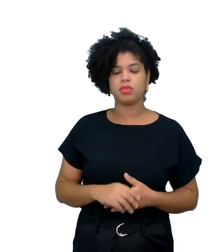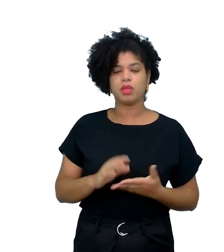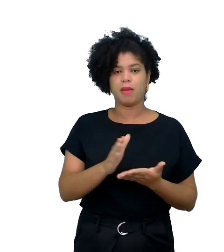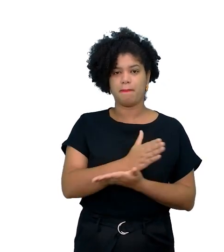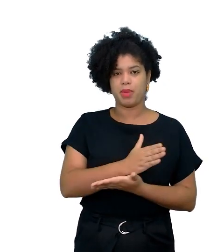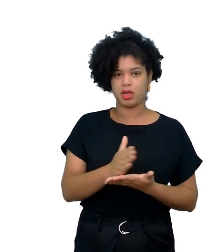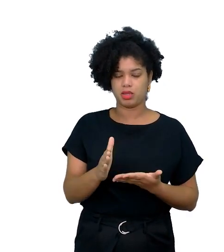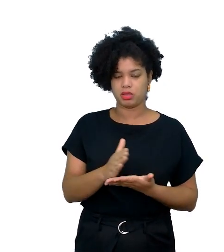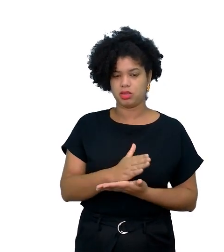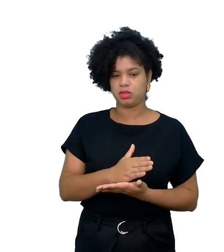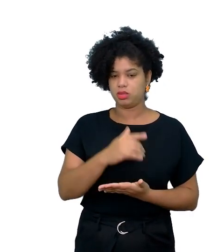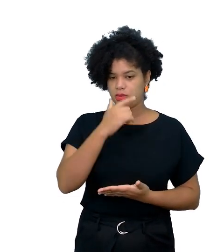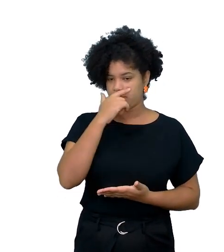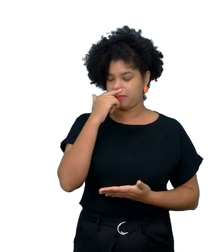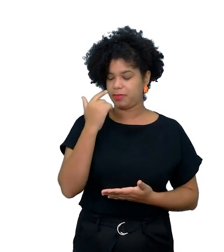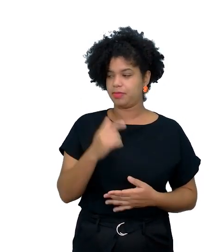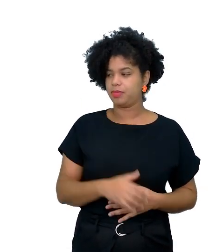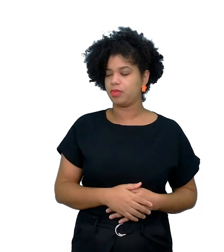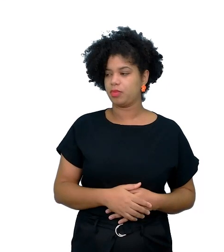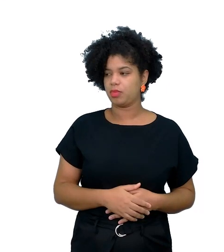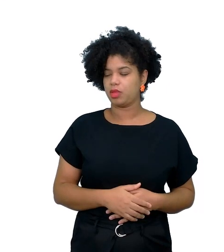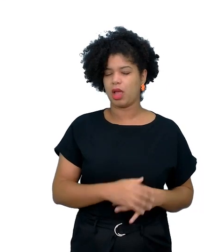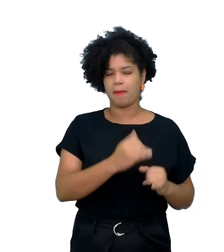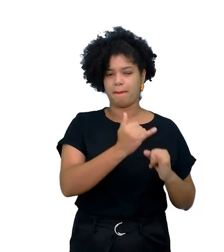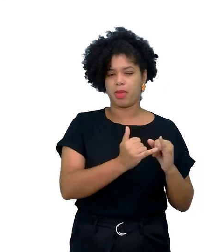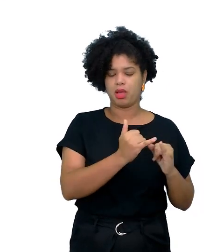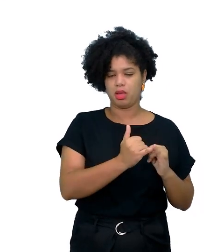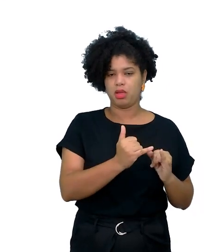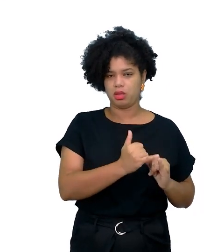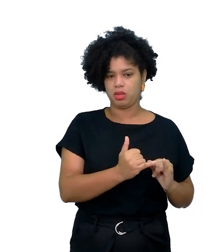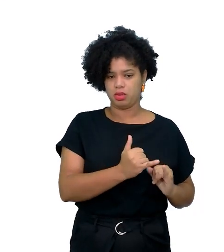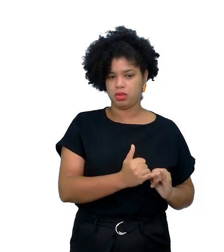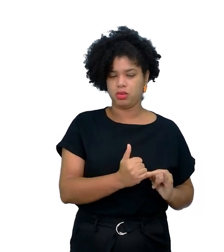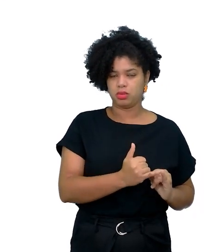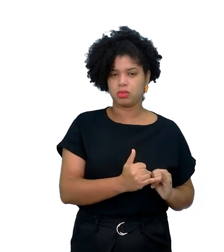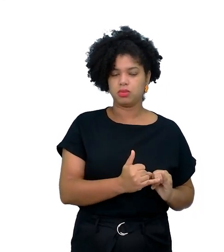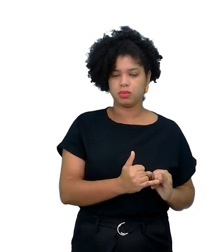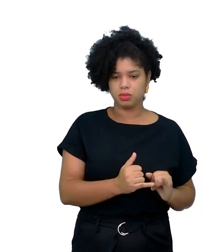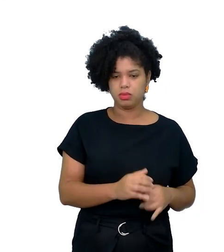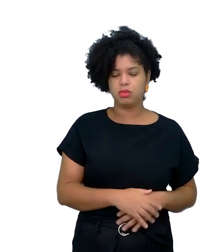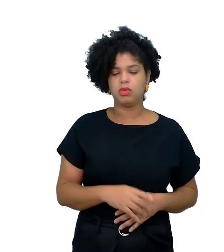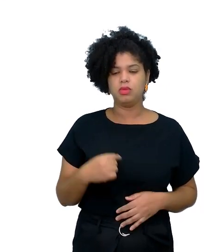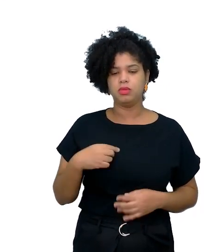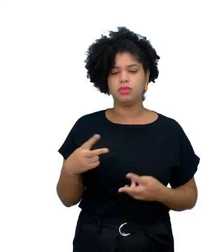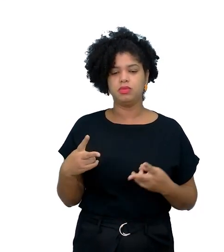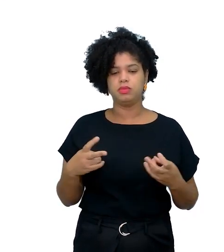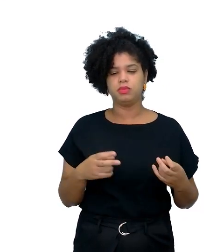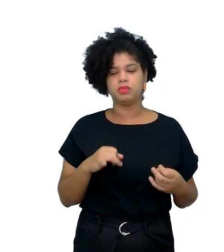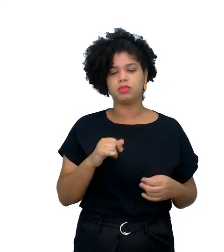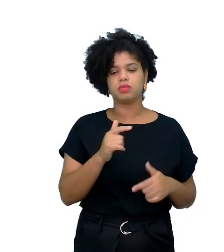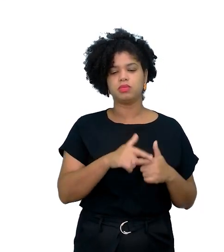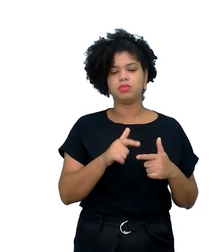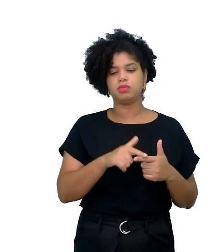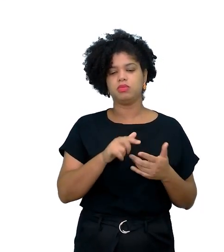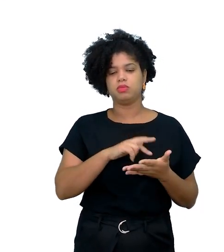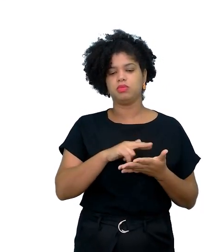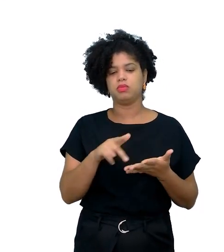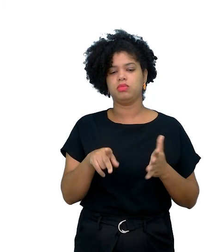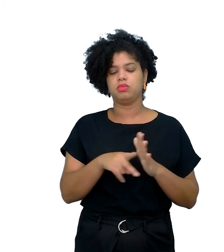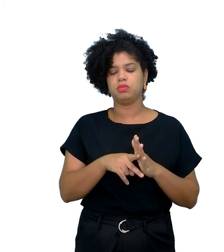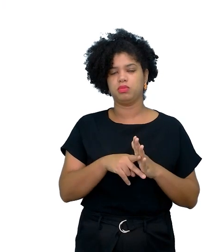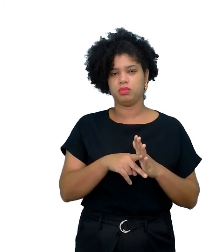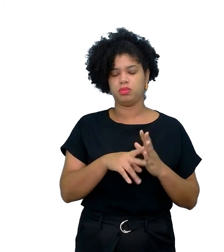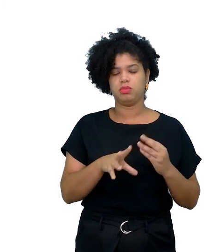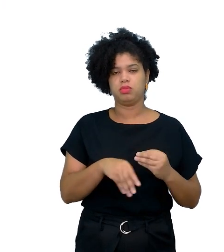a parte aqui, no caso, nesse esquema, retomamos esse significado, né, verificamos que os problemas de composição,